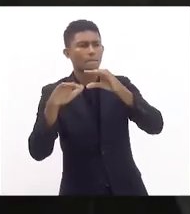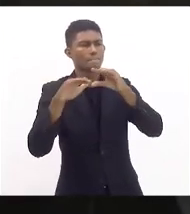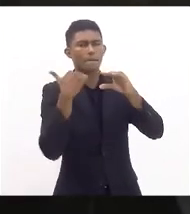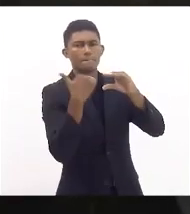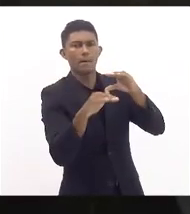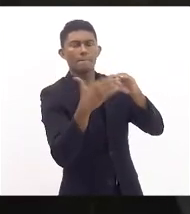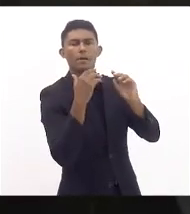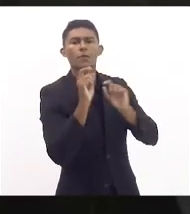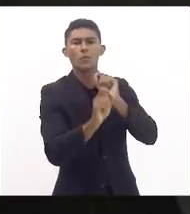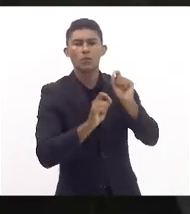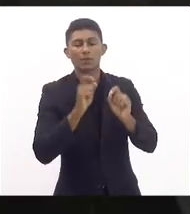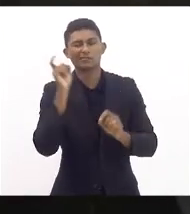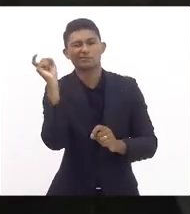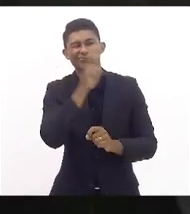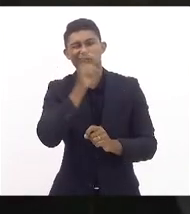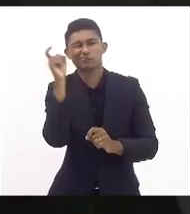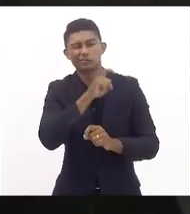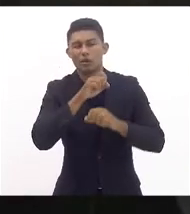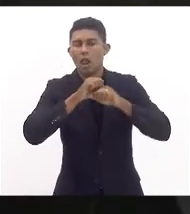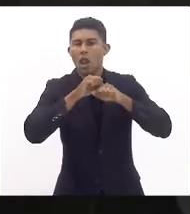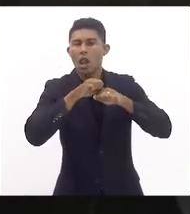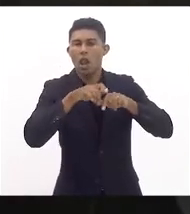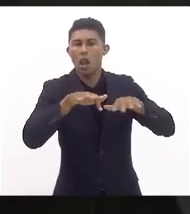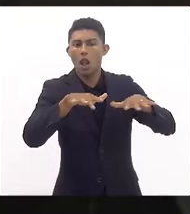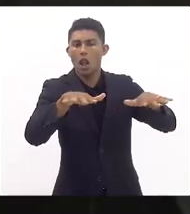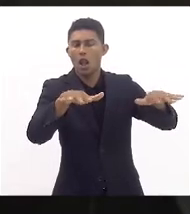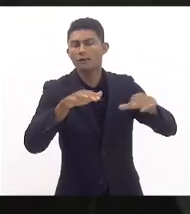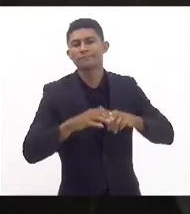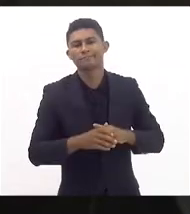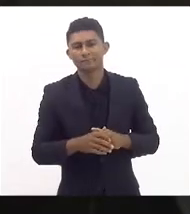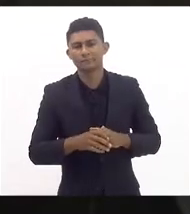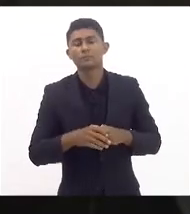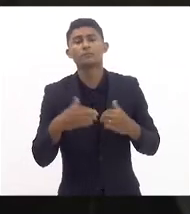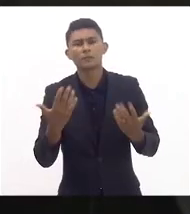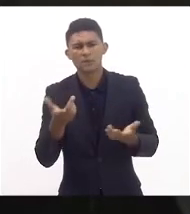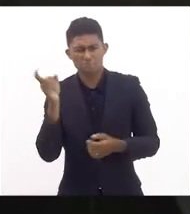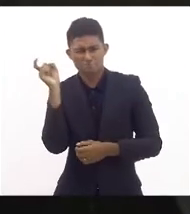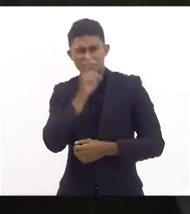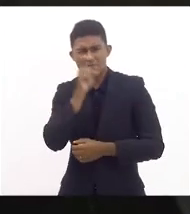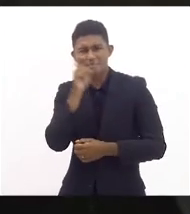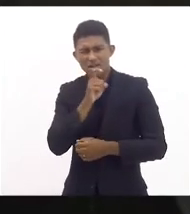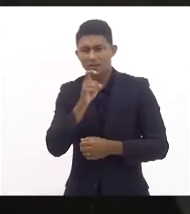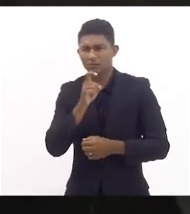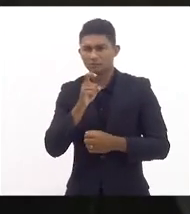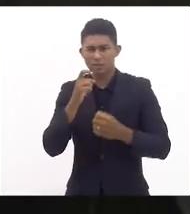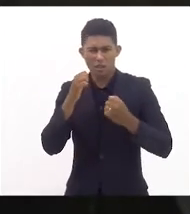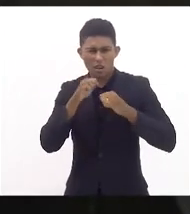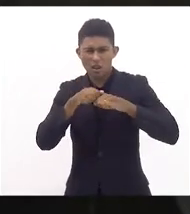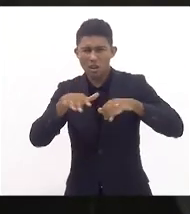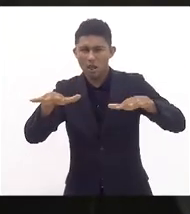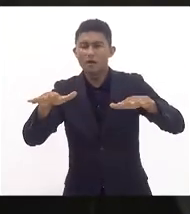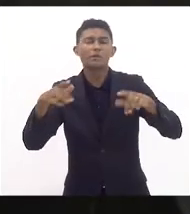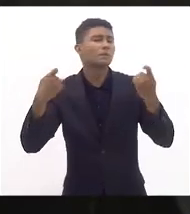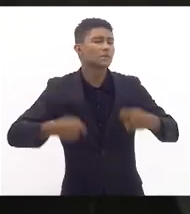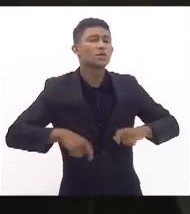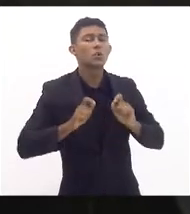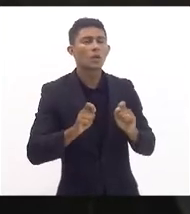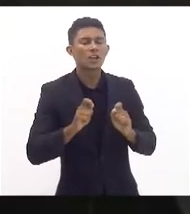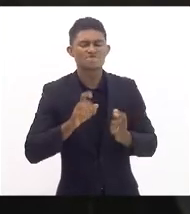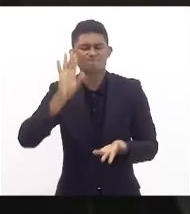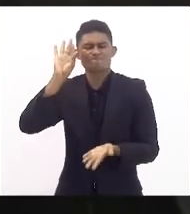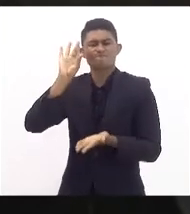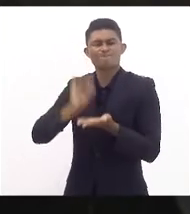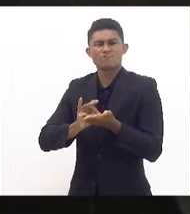promover mentiras. E mentira se combate com a verdade. E